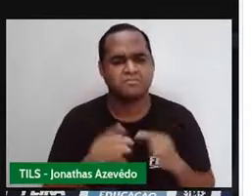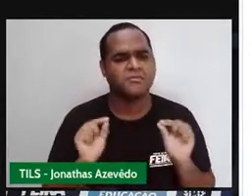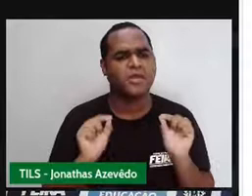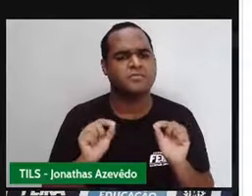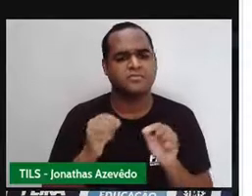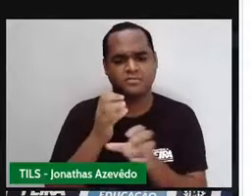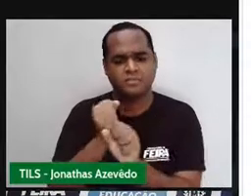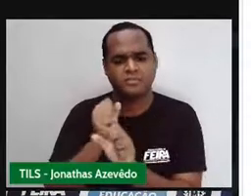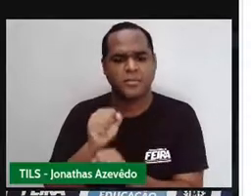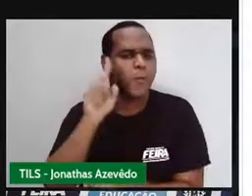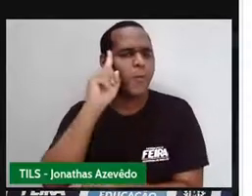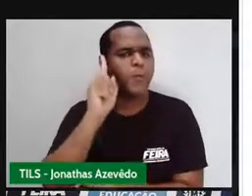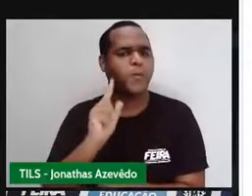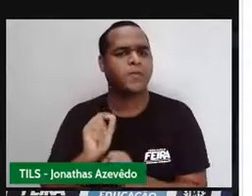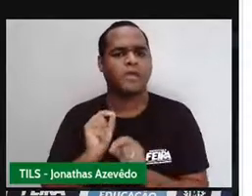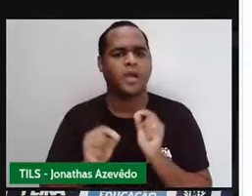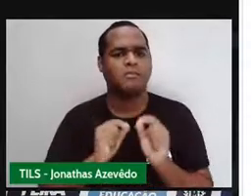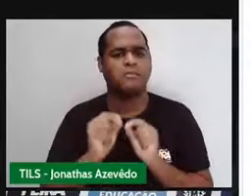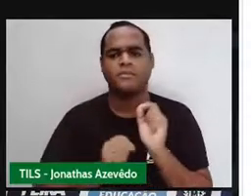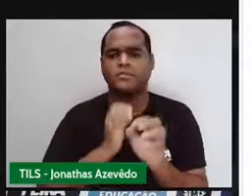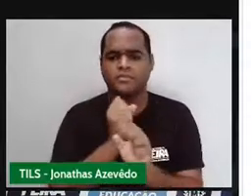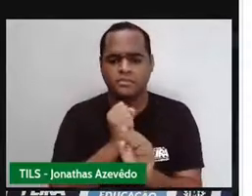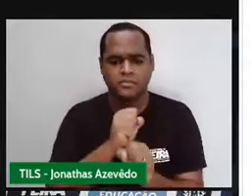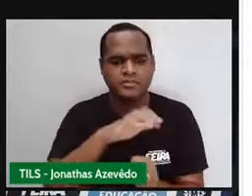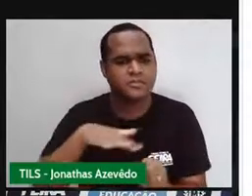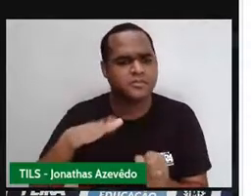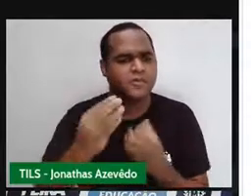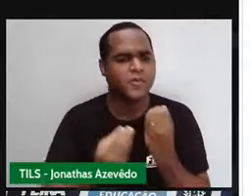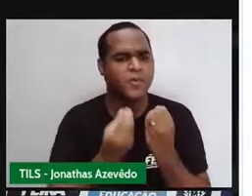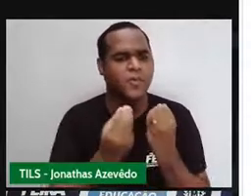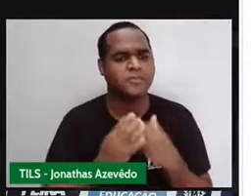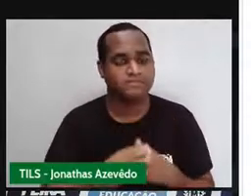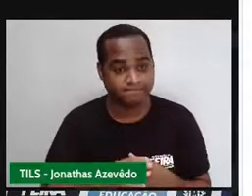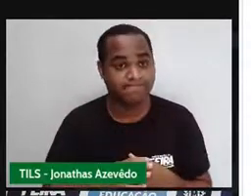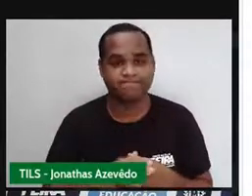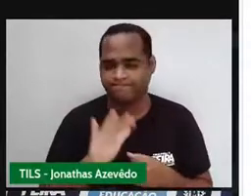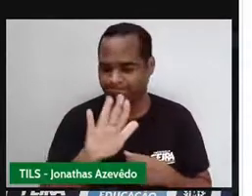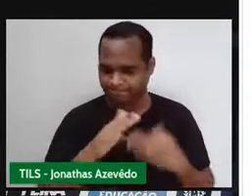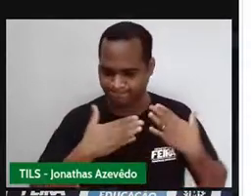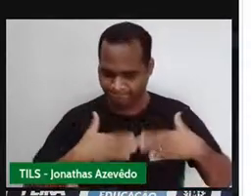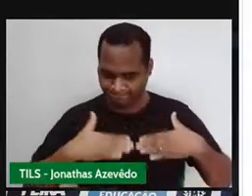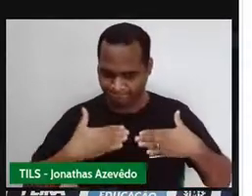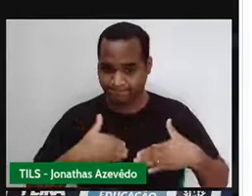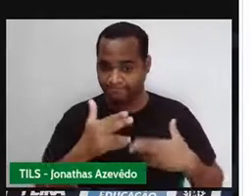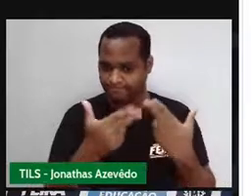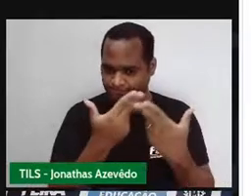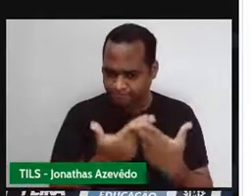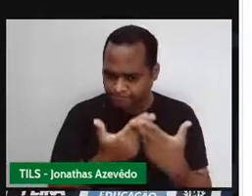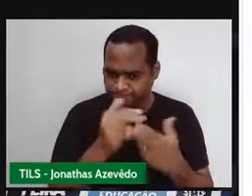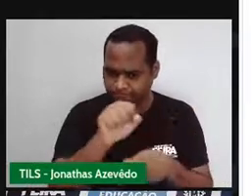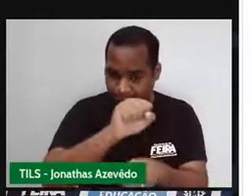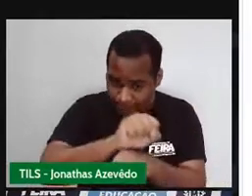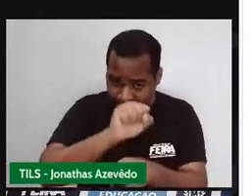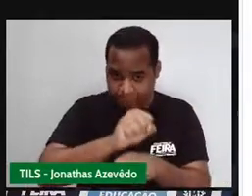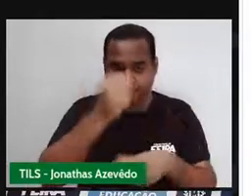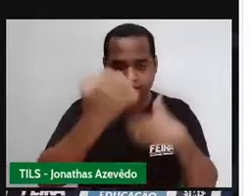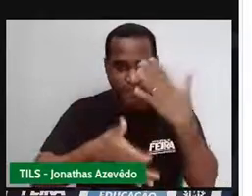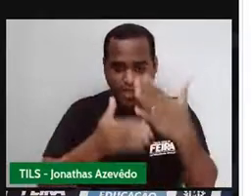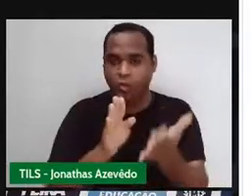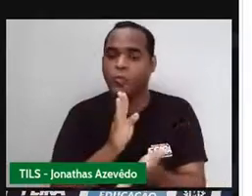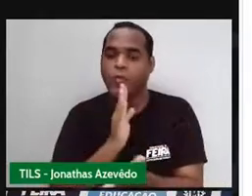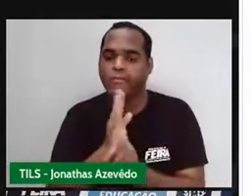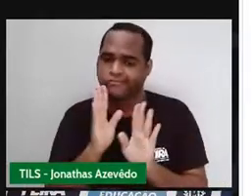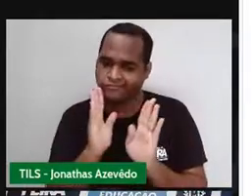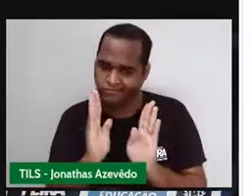bom segura aí um pouquinho que a gente vai primeiro calcular as áreas do que a gente conhece